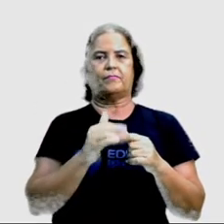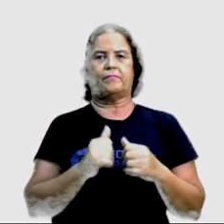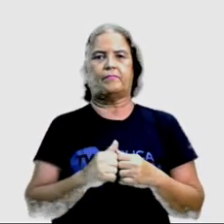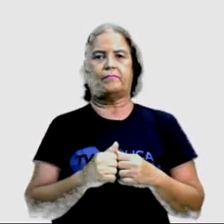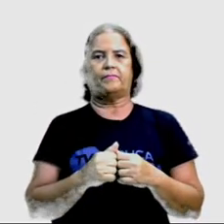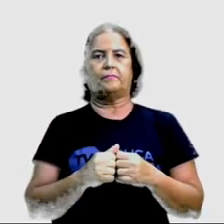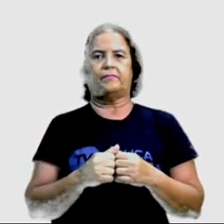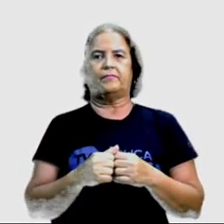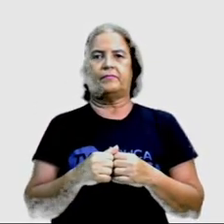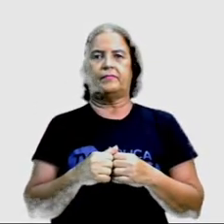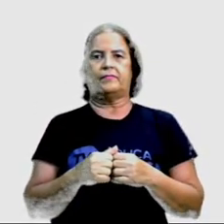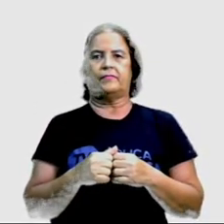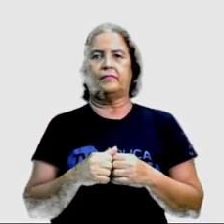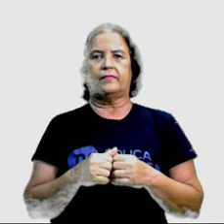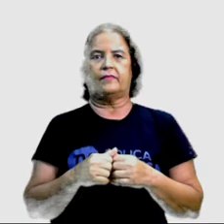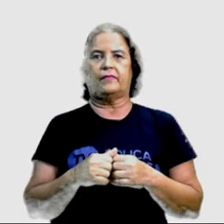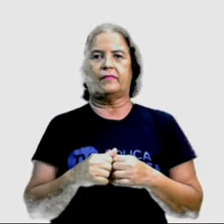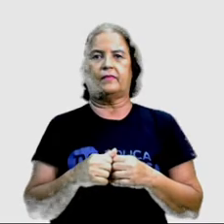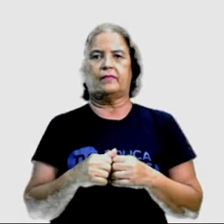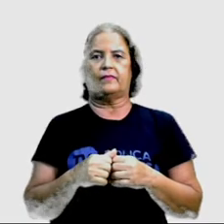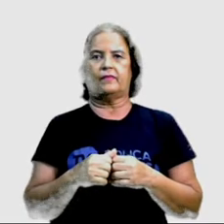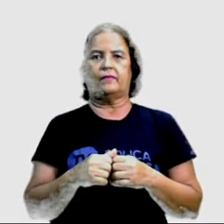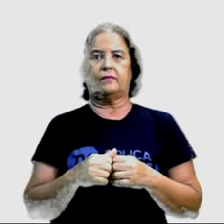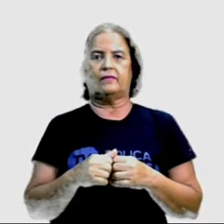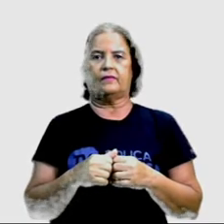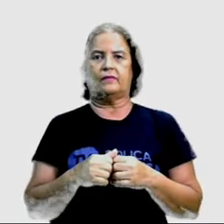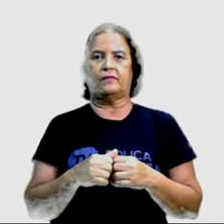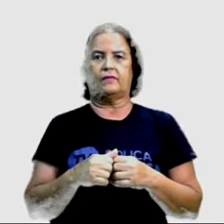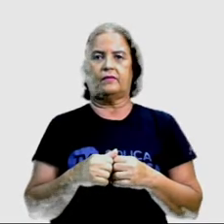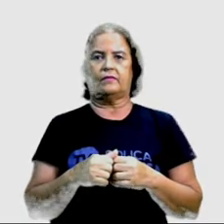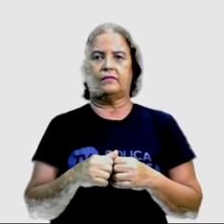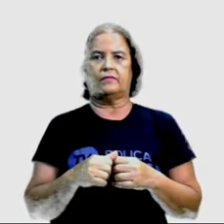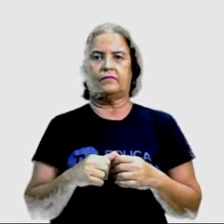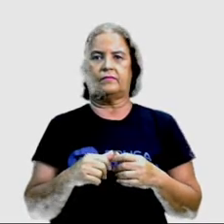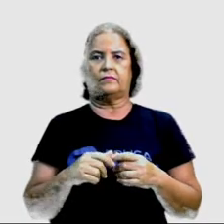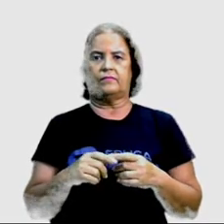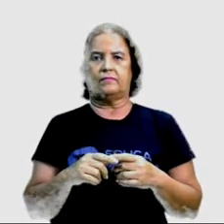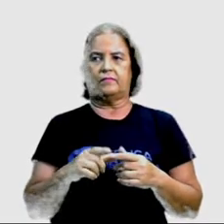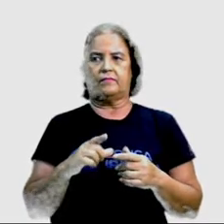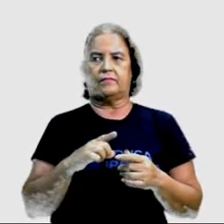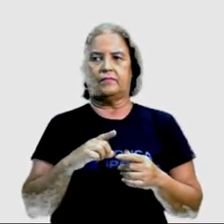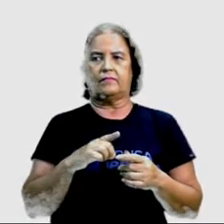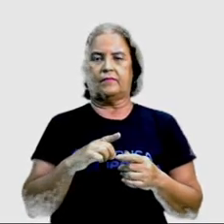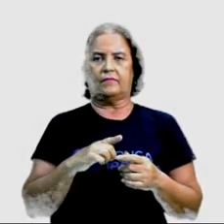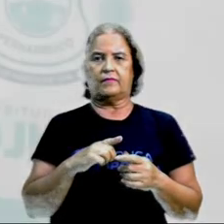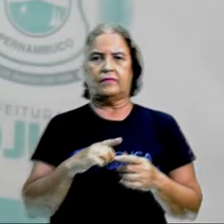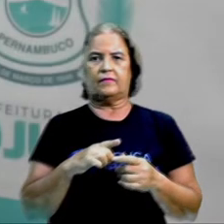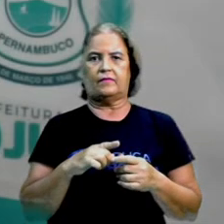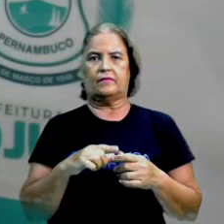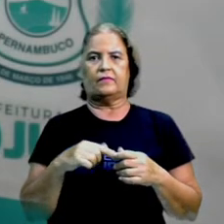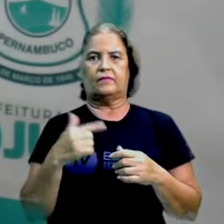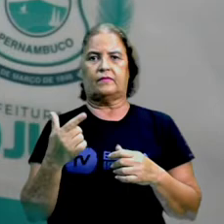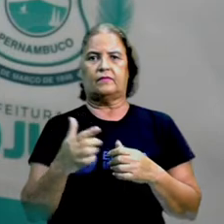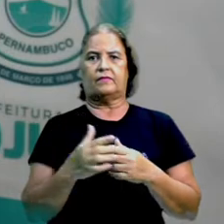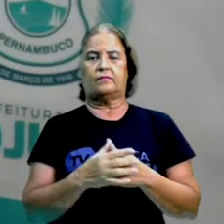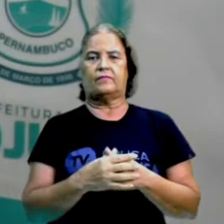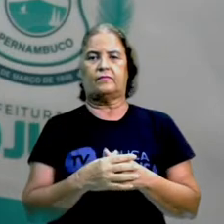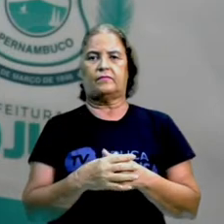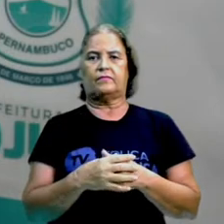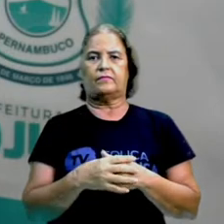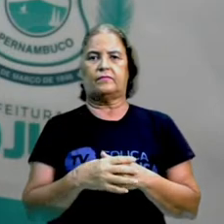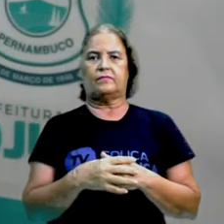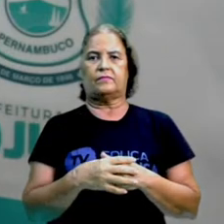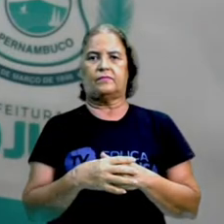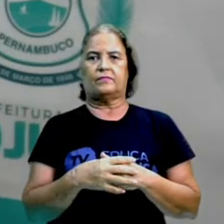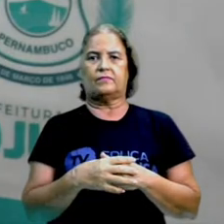Ok, vamos agora para o sub, não é isso? O sub, que aí eu lembro do Mortal Kombat, o Sub-Zero, né?